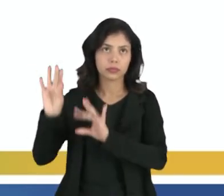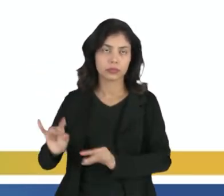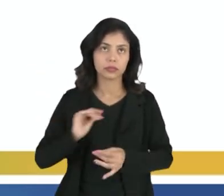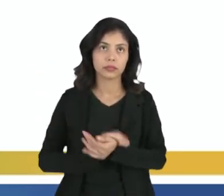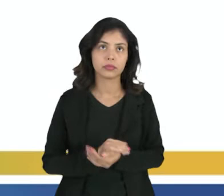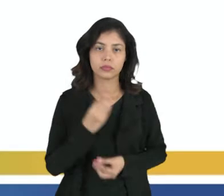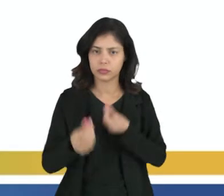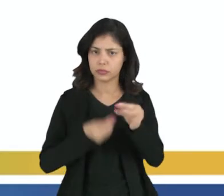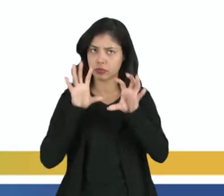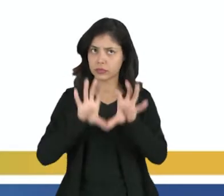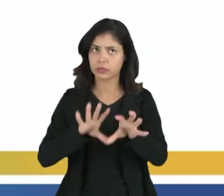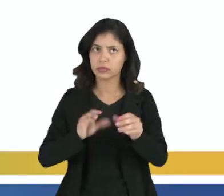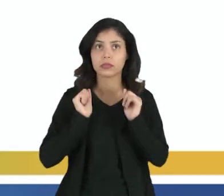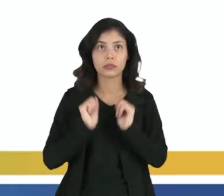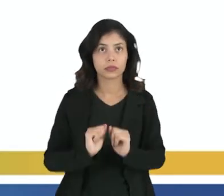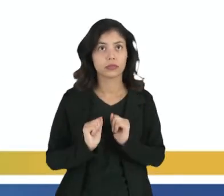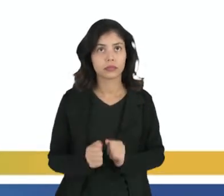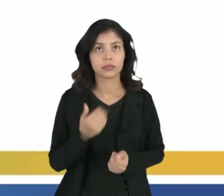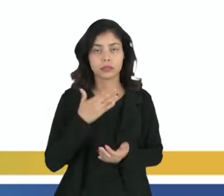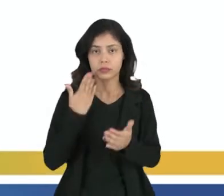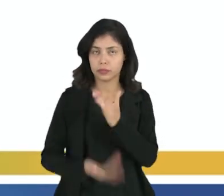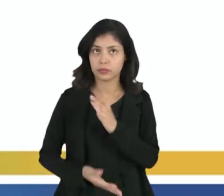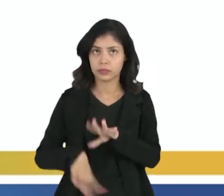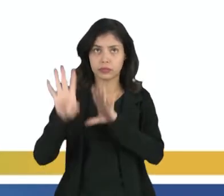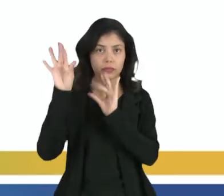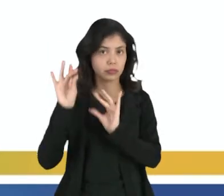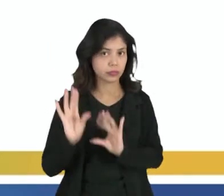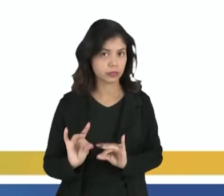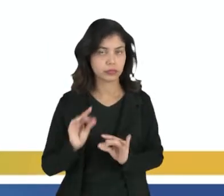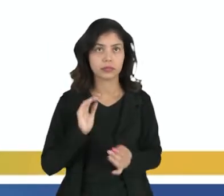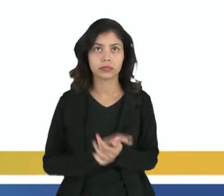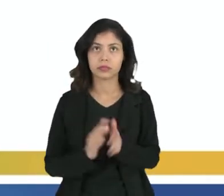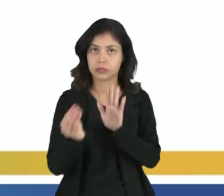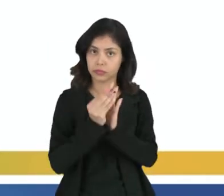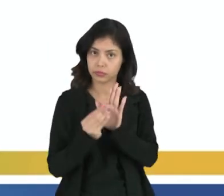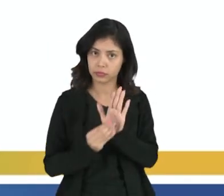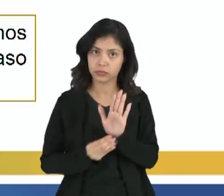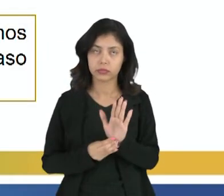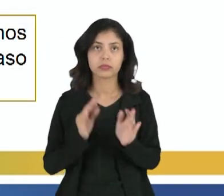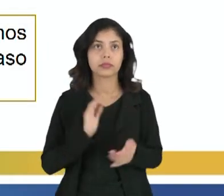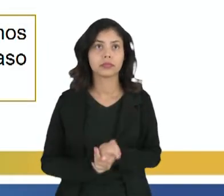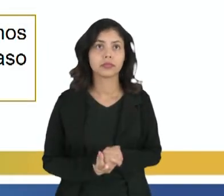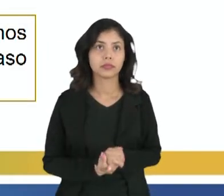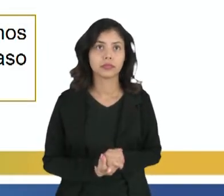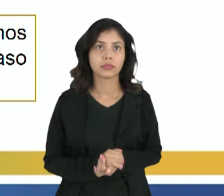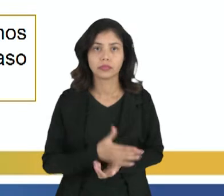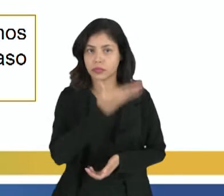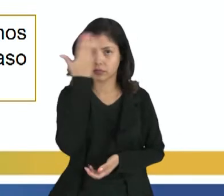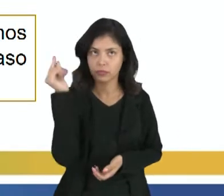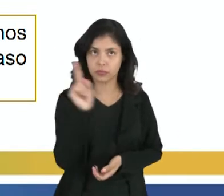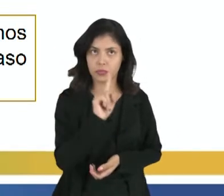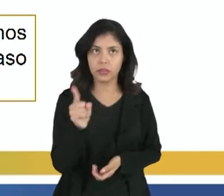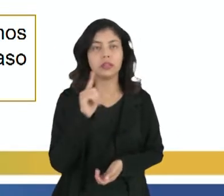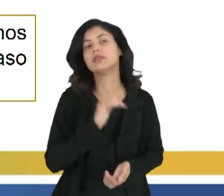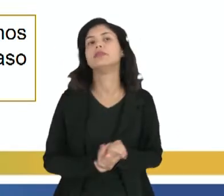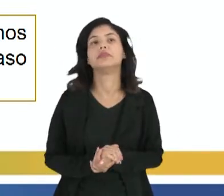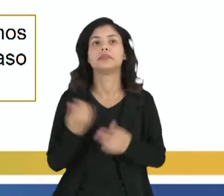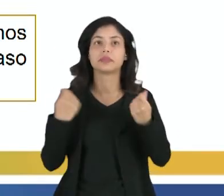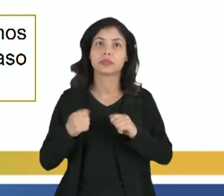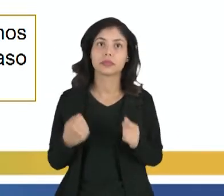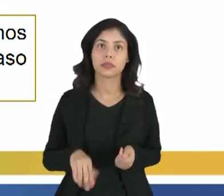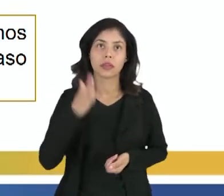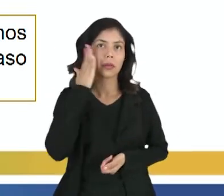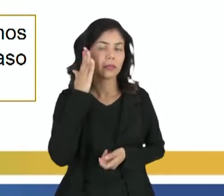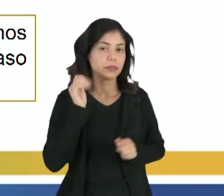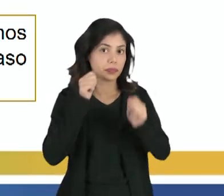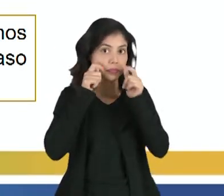cena, e dessa forma você não se perde nos detalhes dos fatos. Não esqueça,